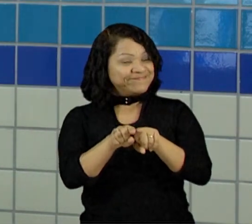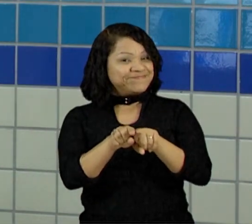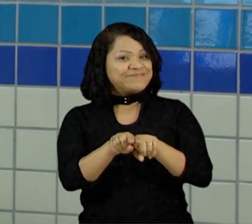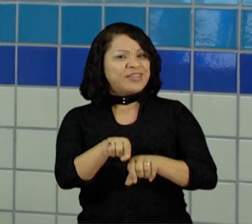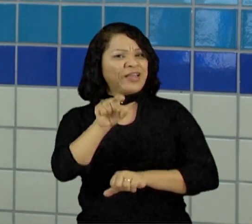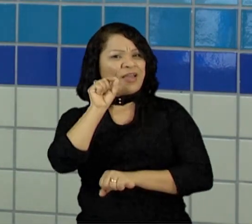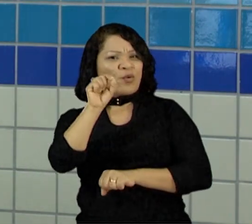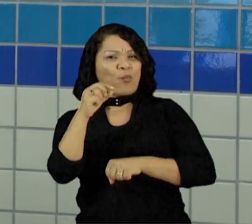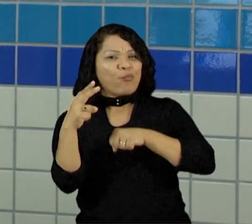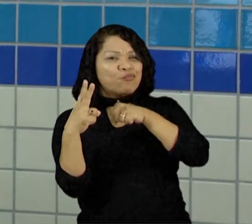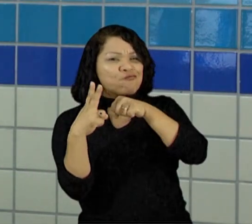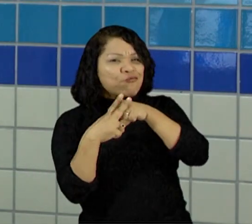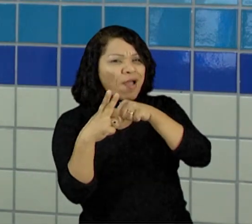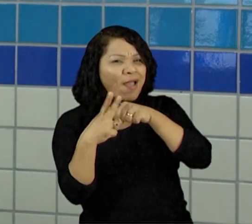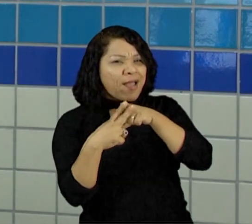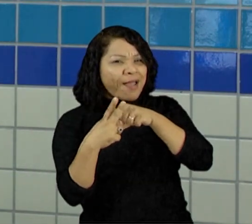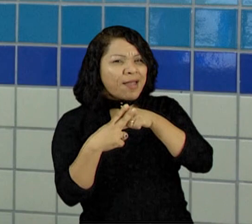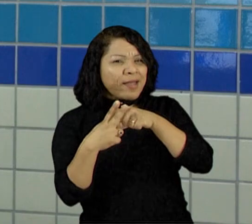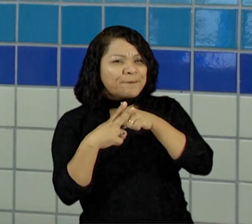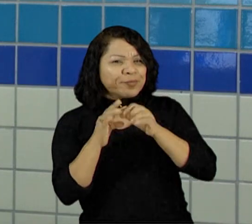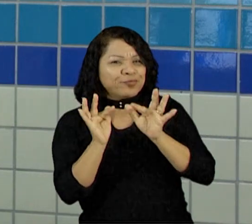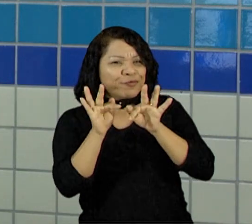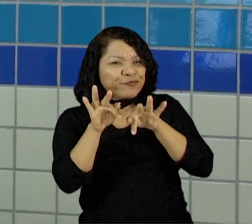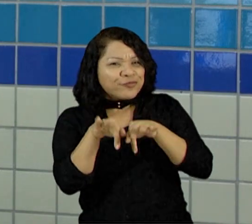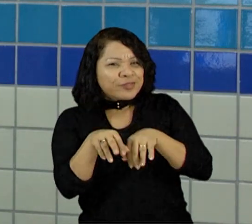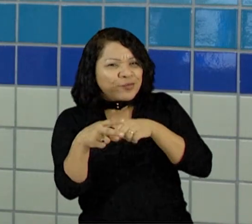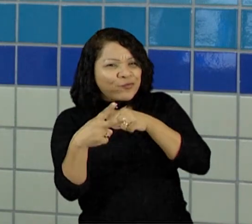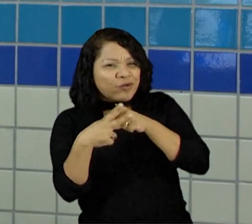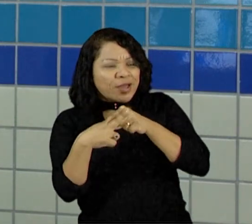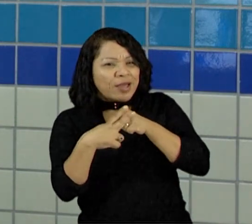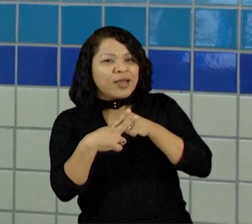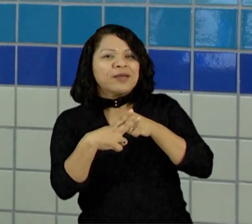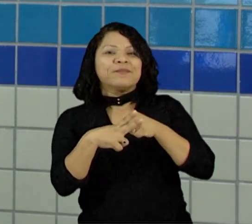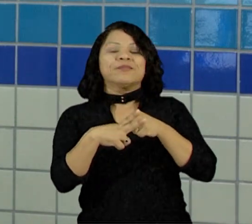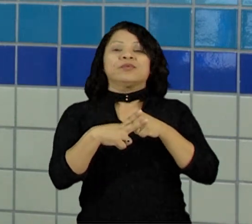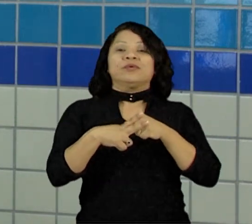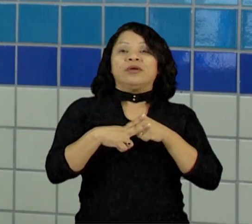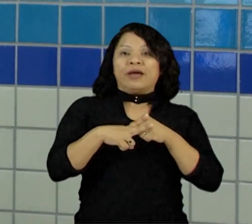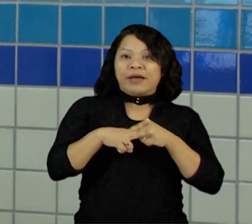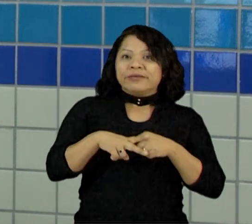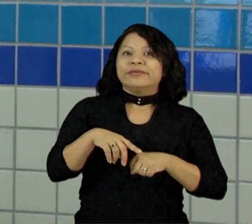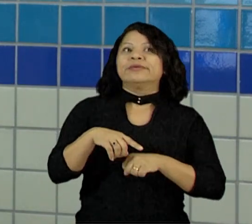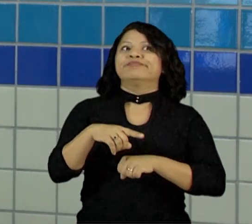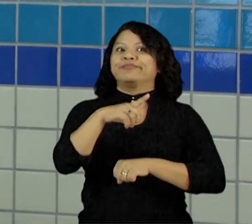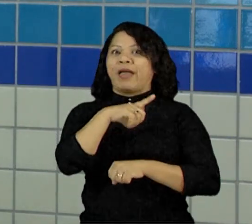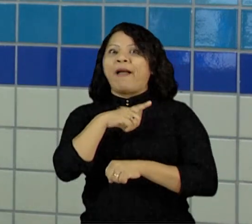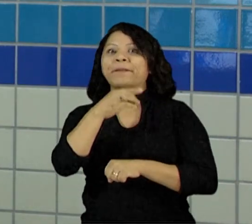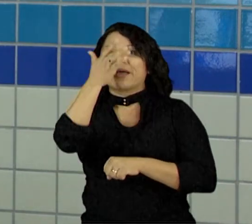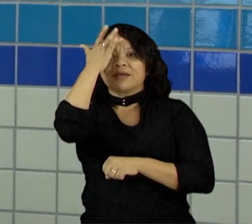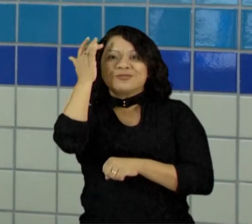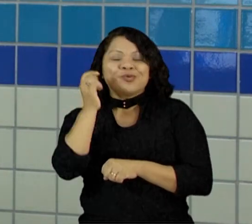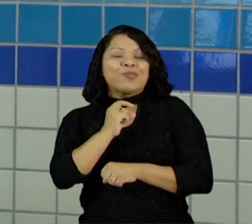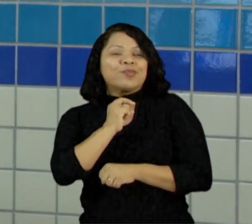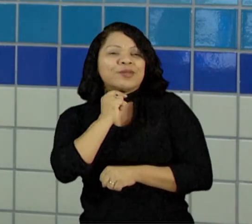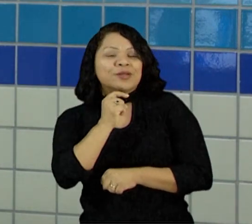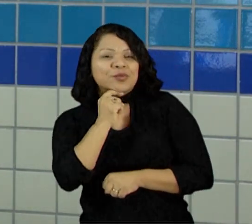um verbozinho, uma finalização do verbo, que às vezes muita gente ainda tem dúvida. O uso